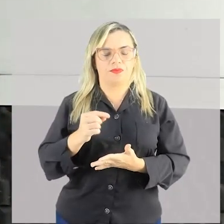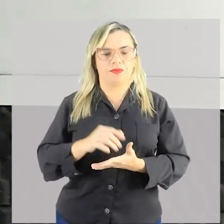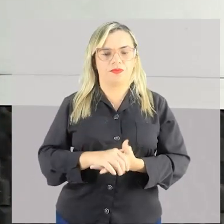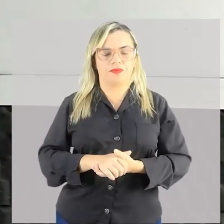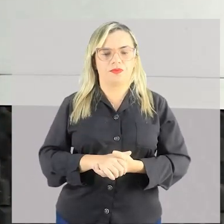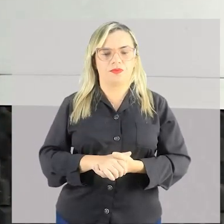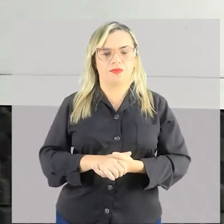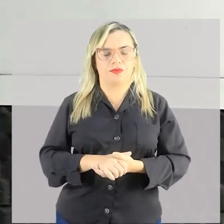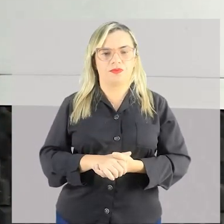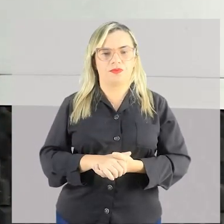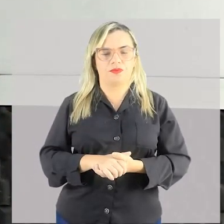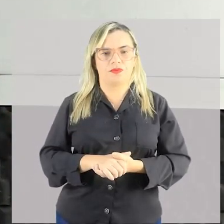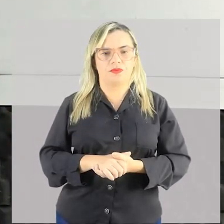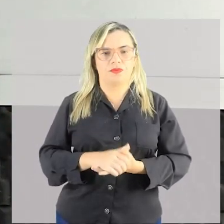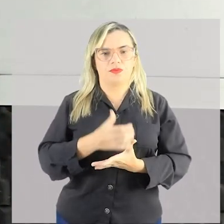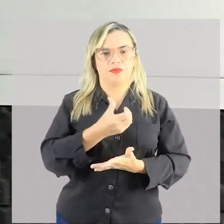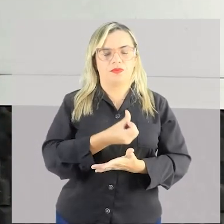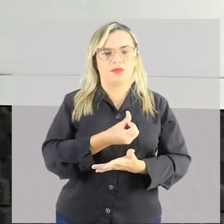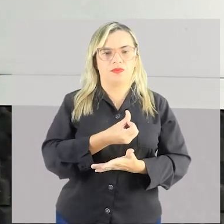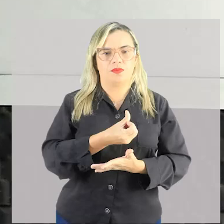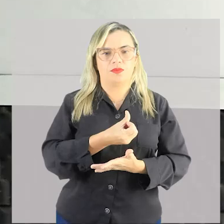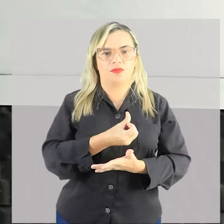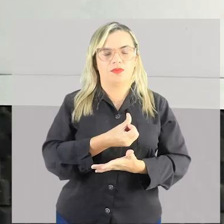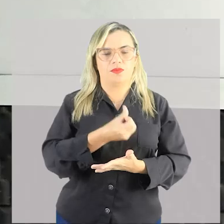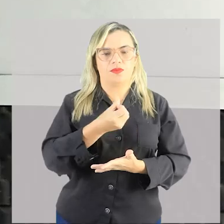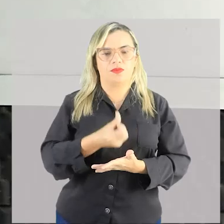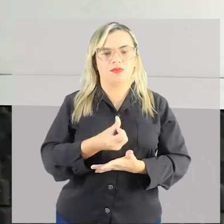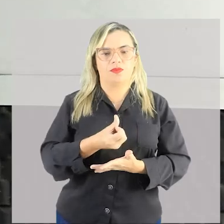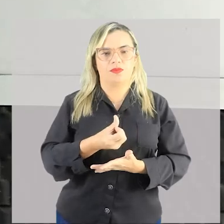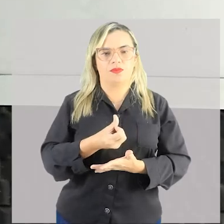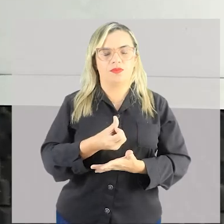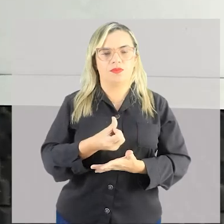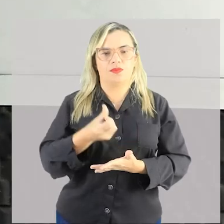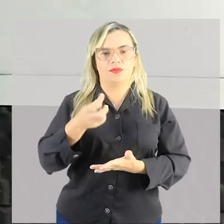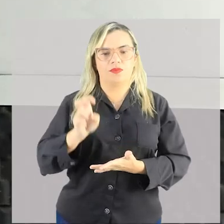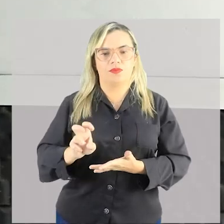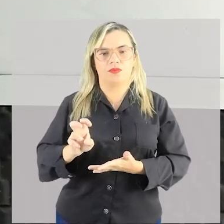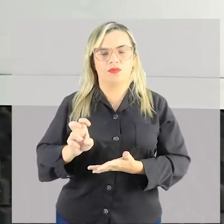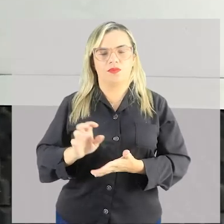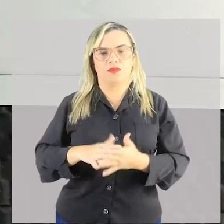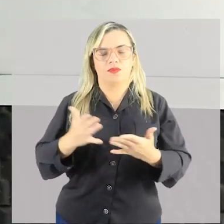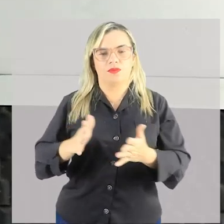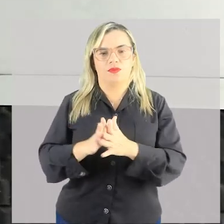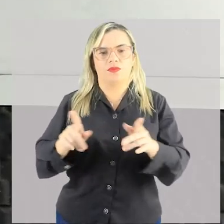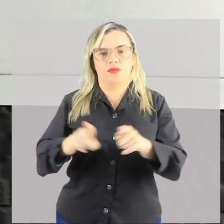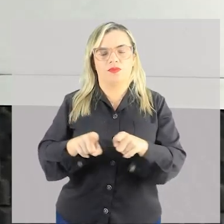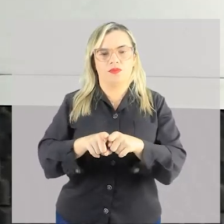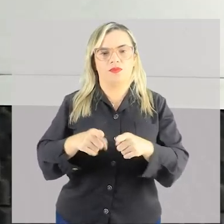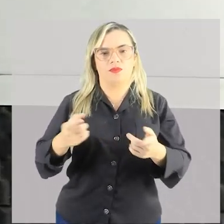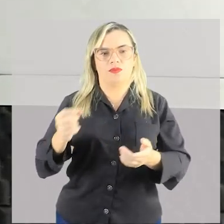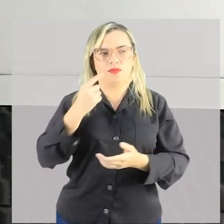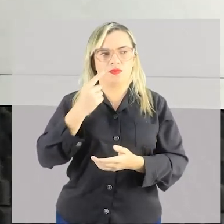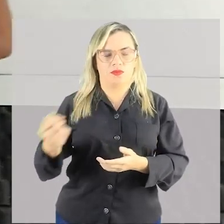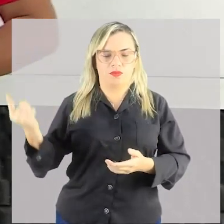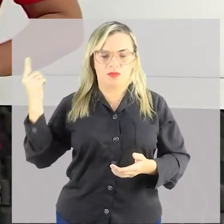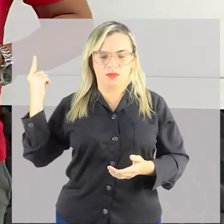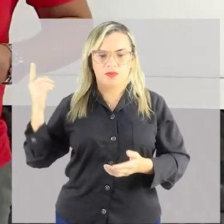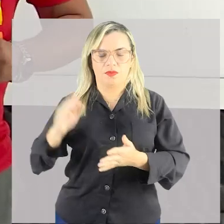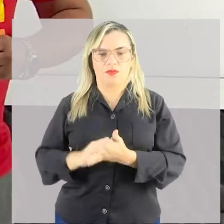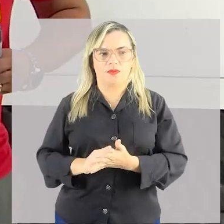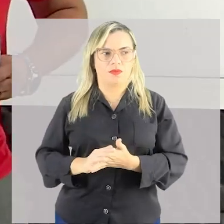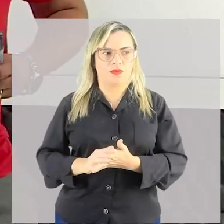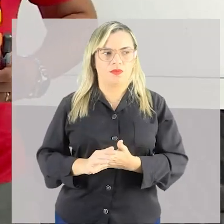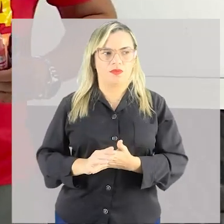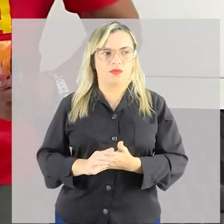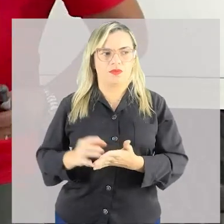então se seis no primeiro seis no segundo e cinco no terceiro Então essas são as